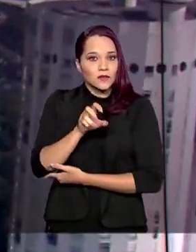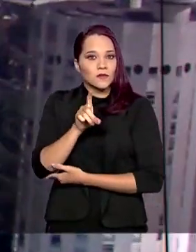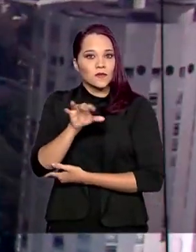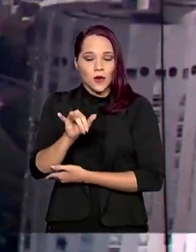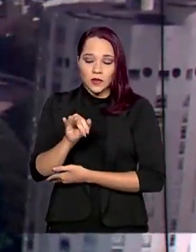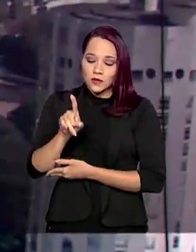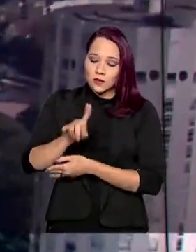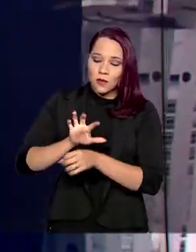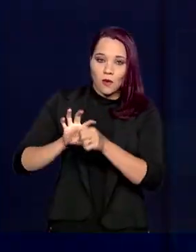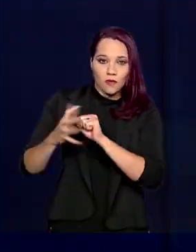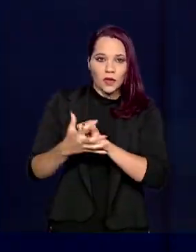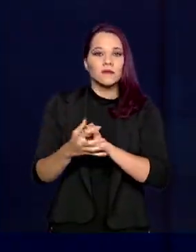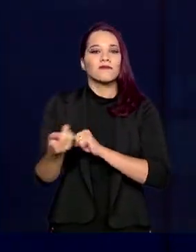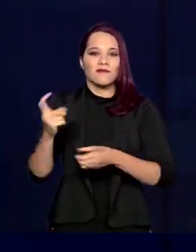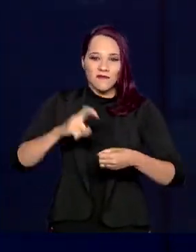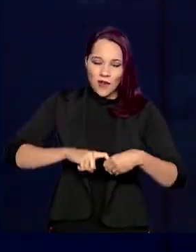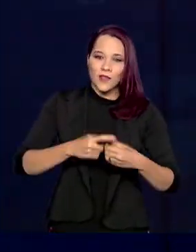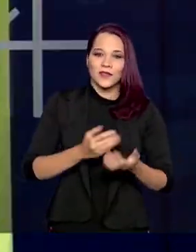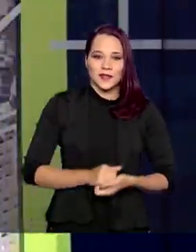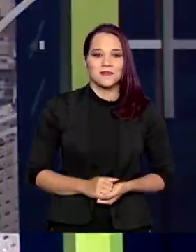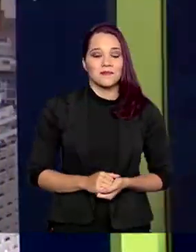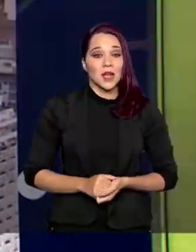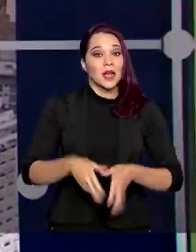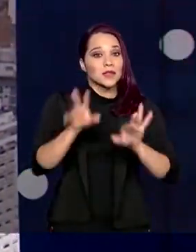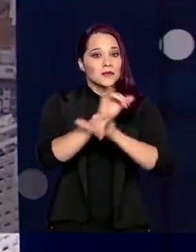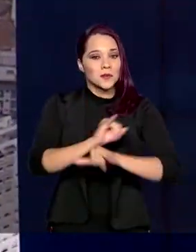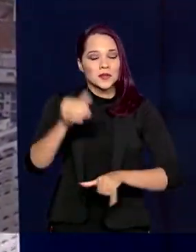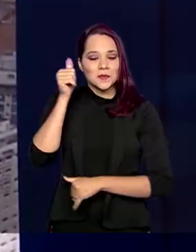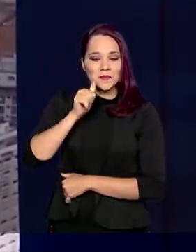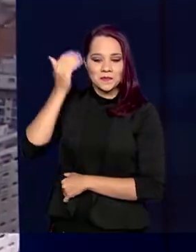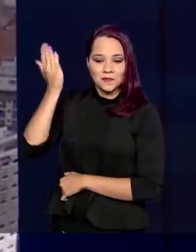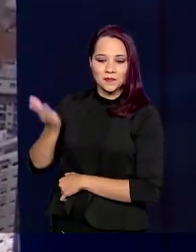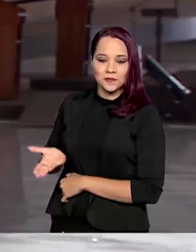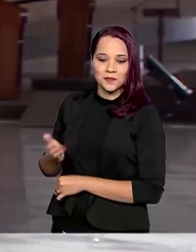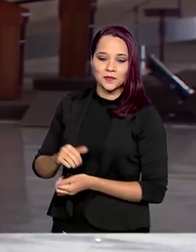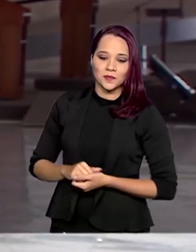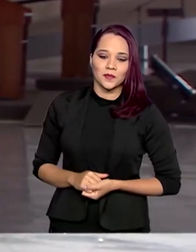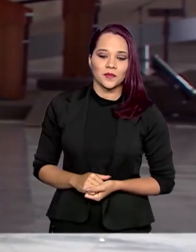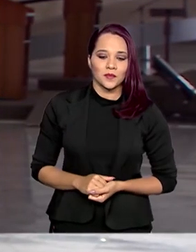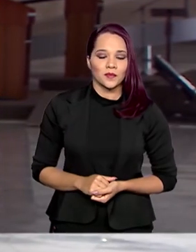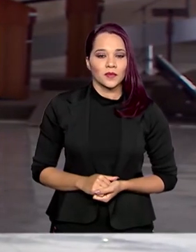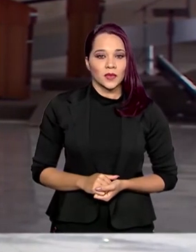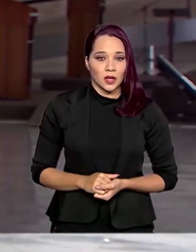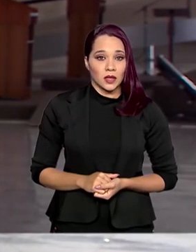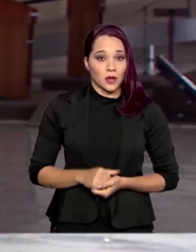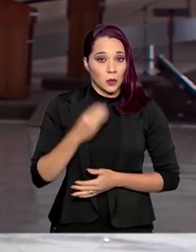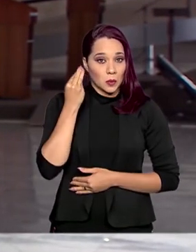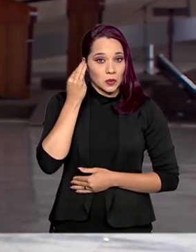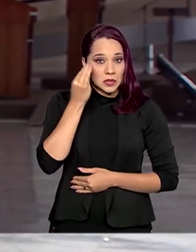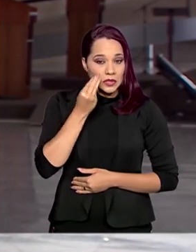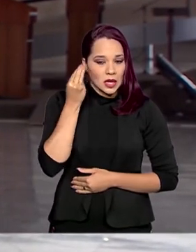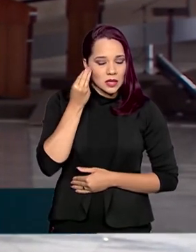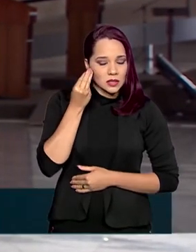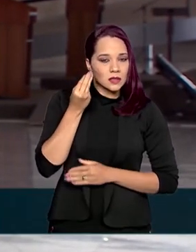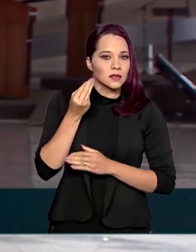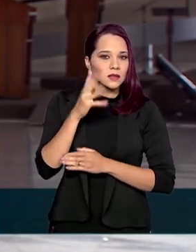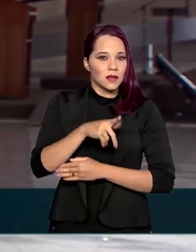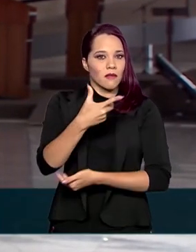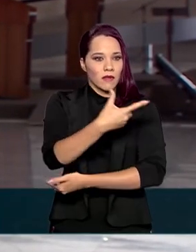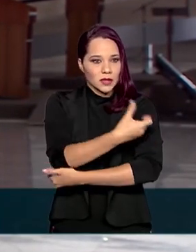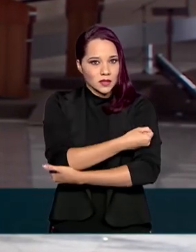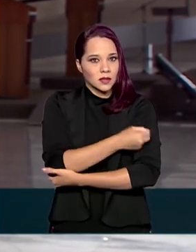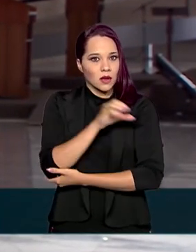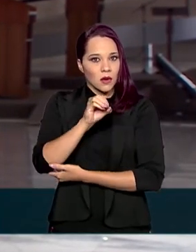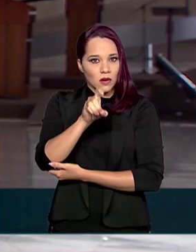a Covid-19 serão retomados. As informações com Selma Dias. Os testes dessa vacina de Oxford